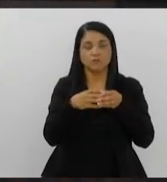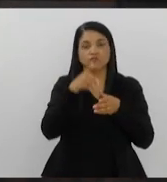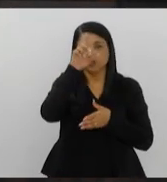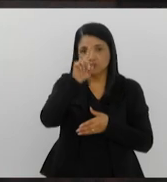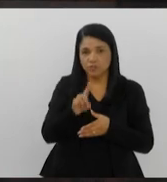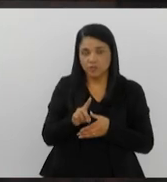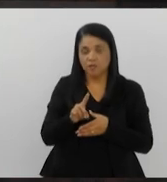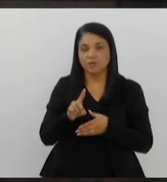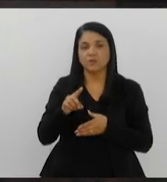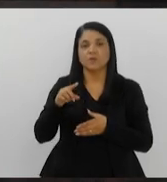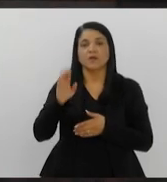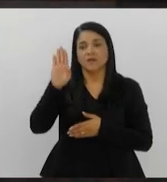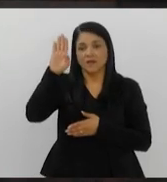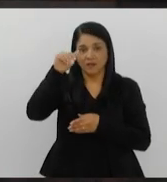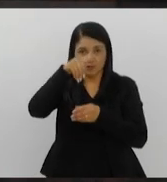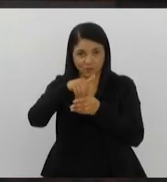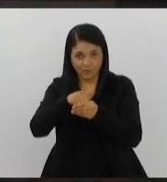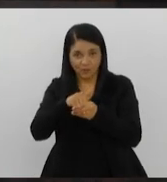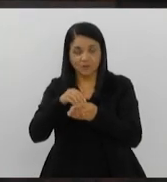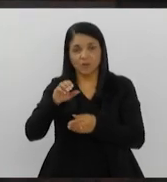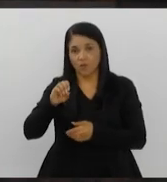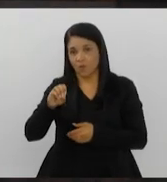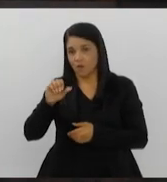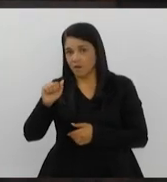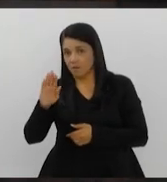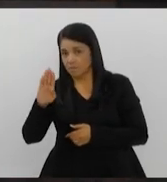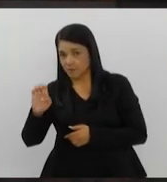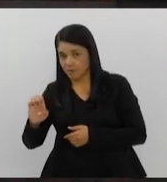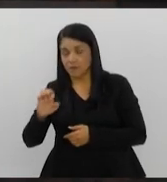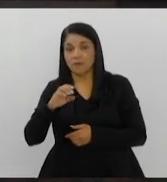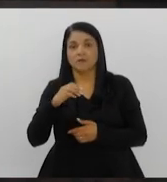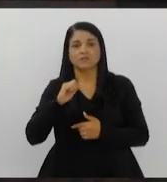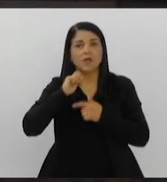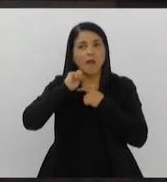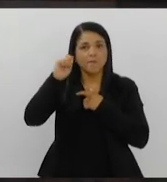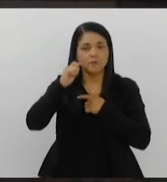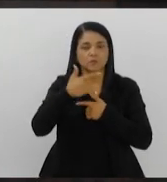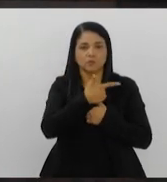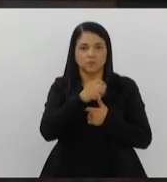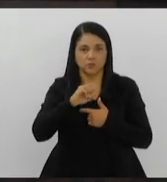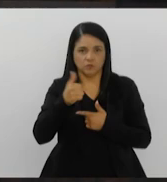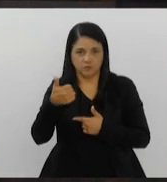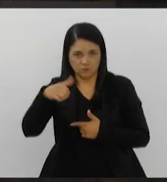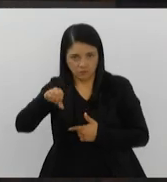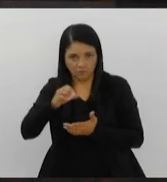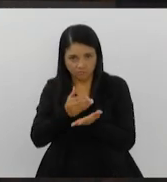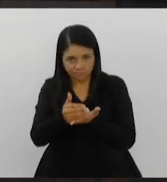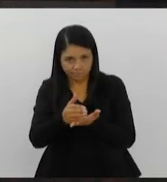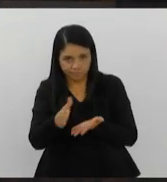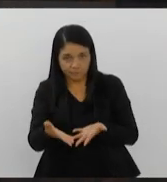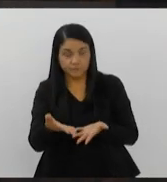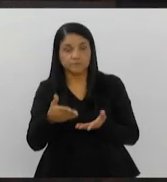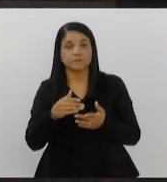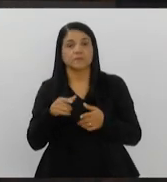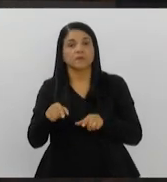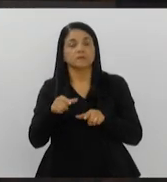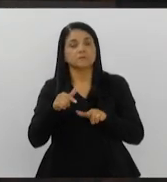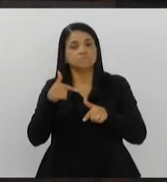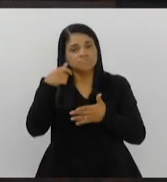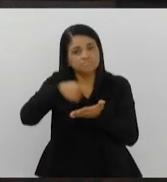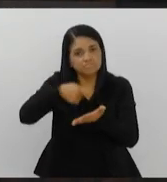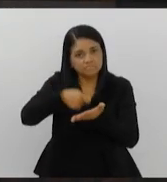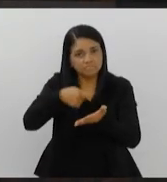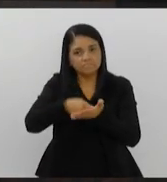OAB Rio de Janeiro desde abril de 2019 na defesa intransigente dos valores